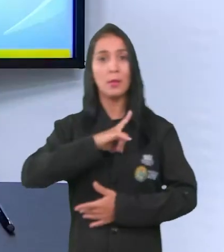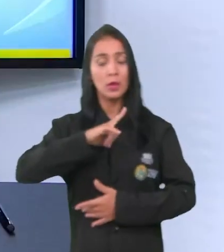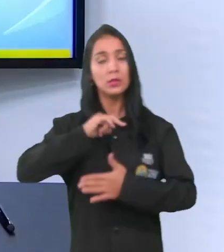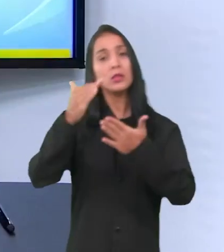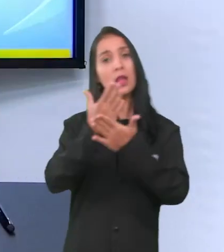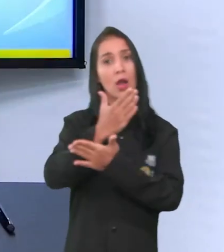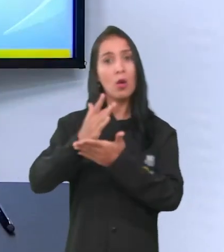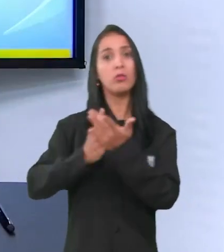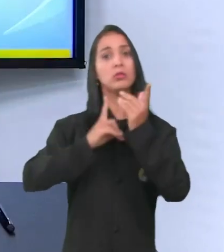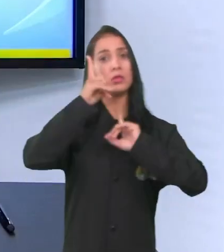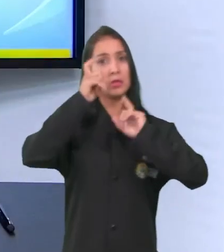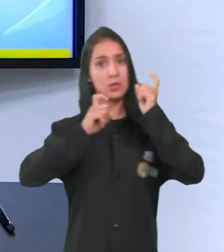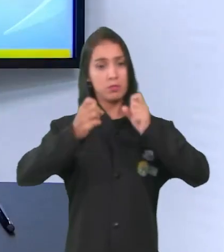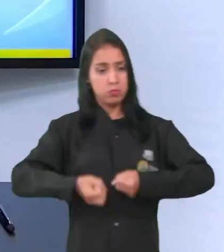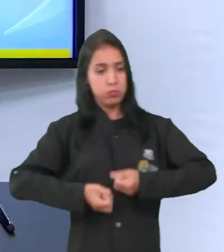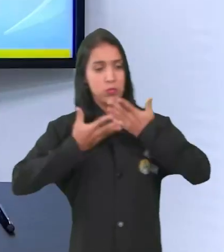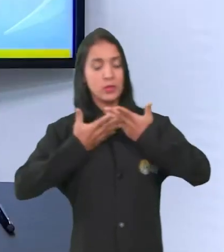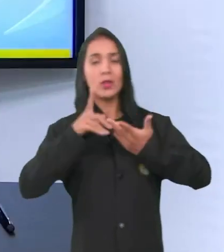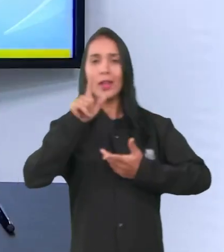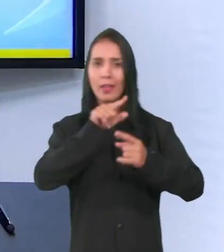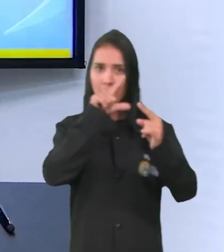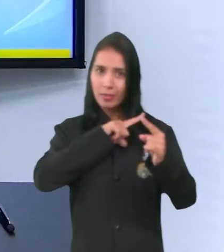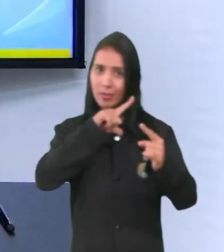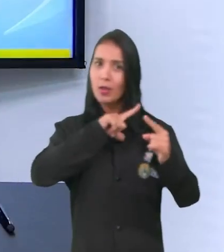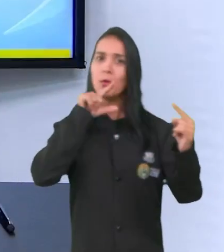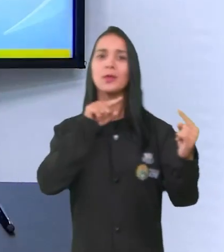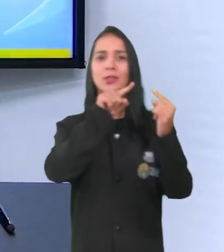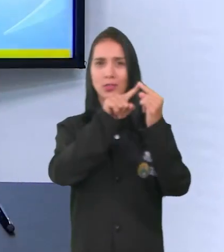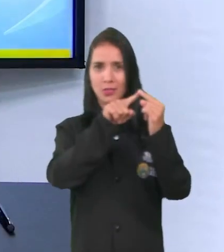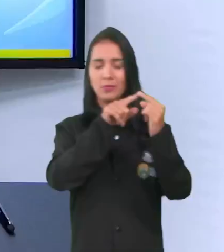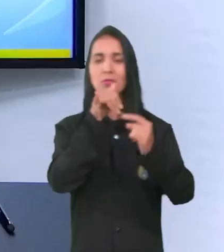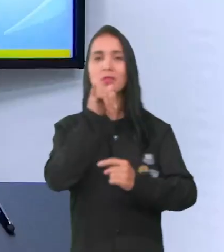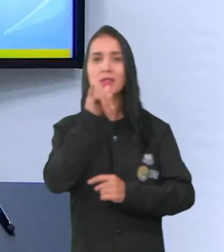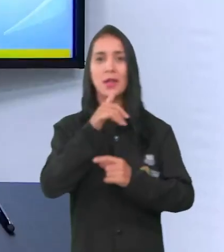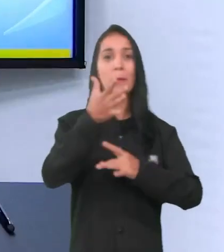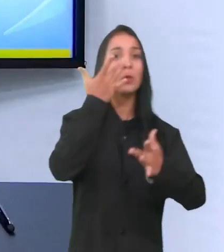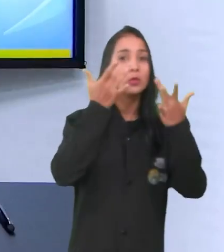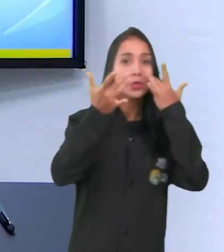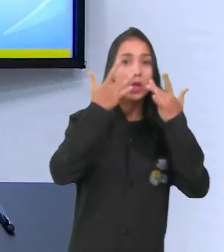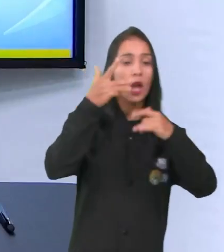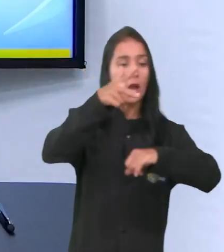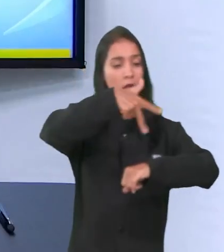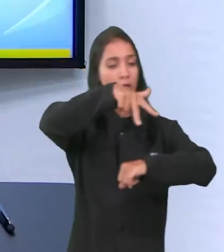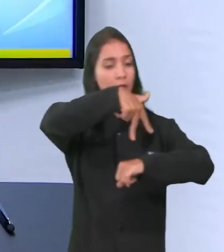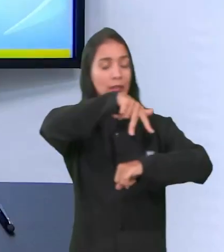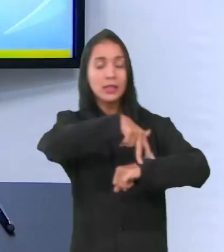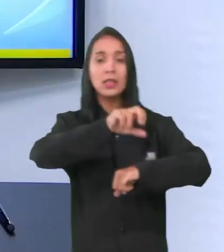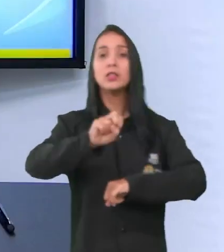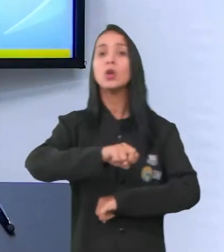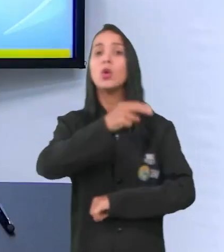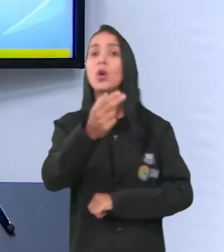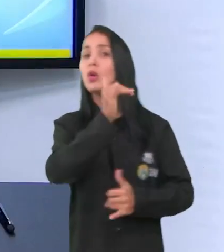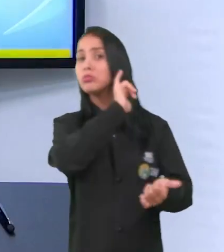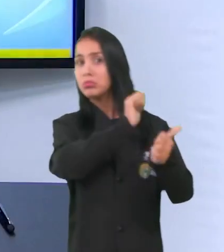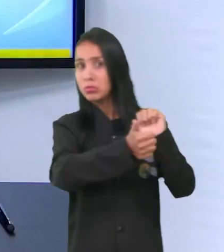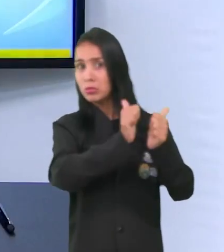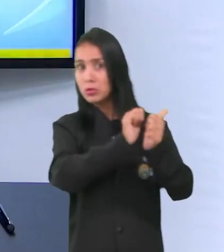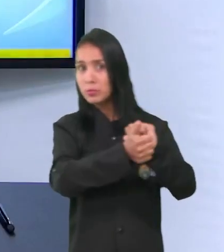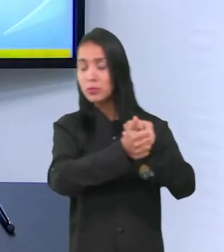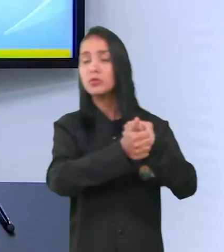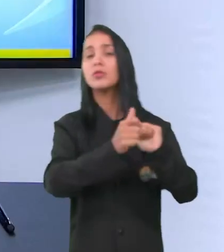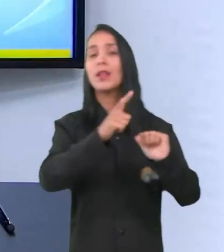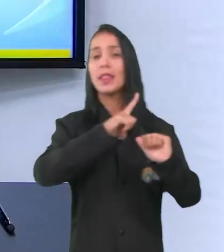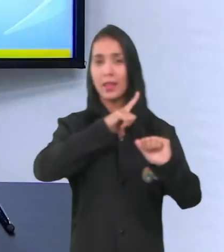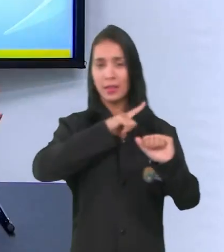intencional, por exemplo, no teatro, por exemplo, na dança, por exemplo, no esporte. E existe